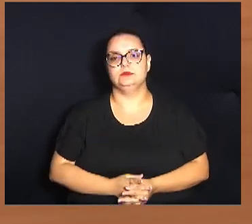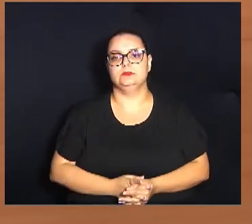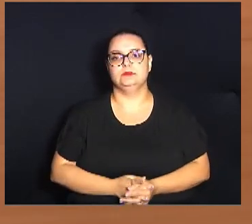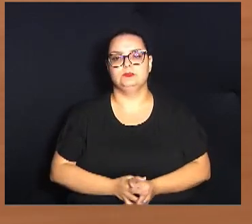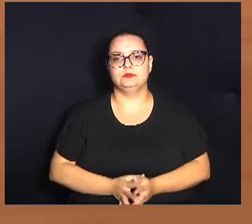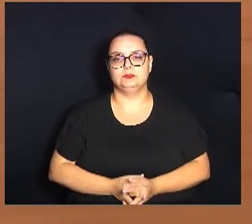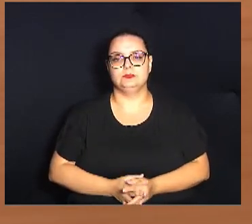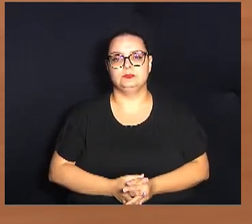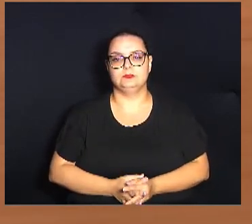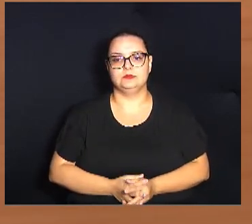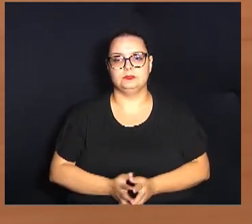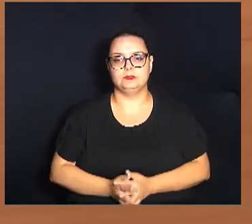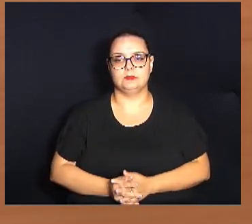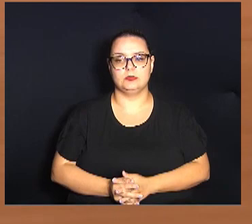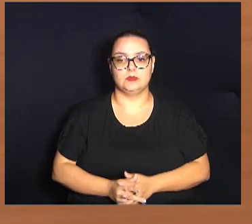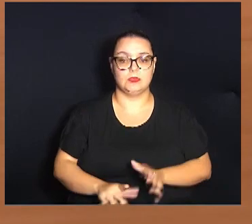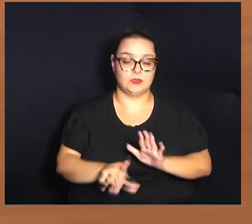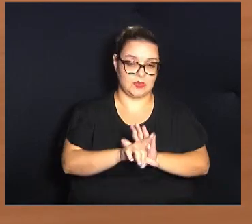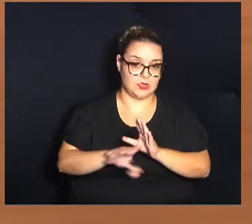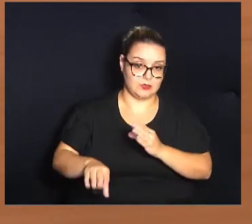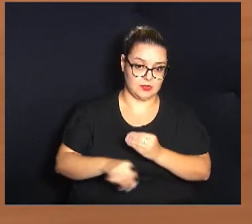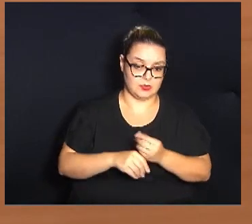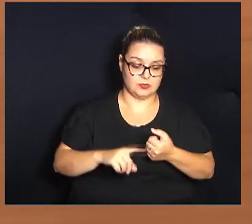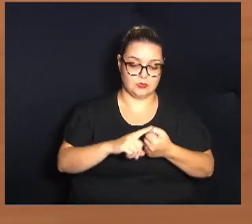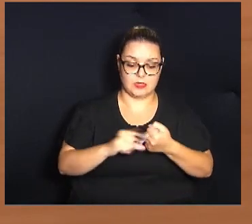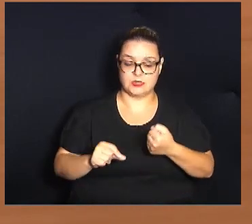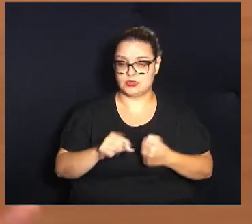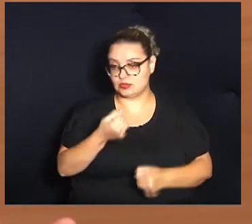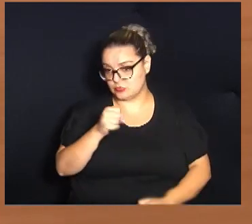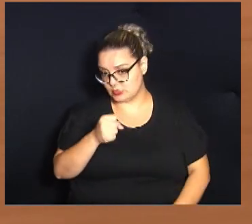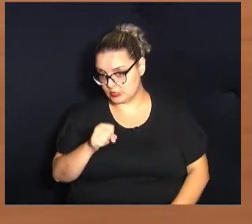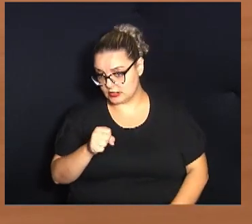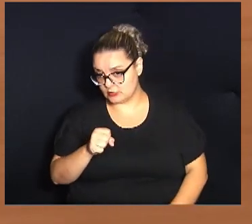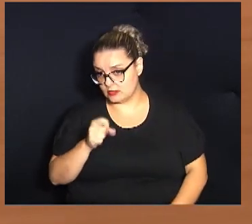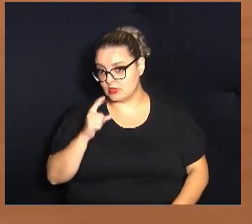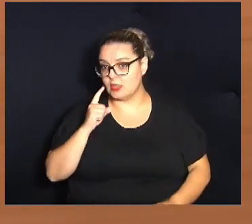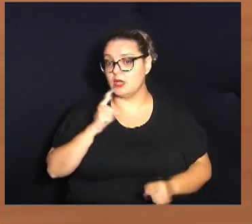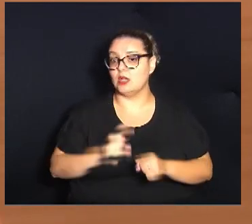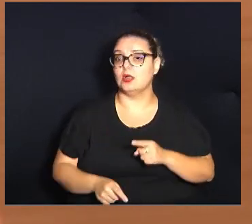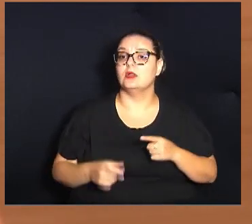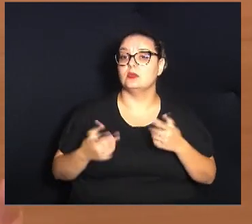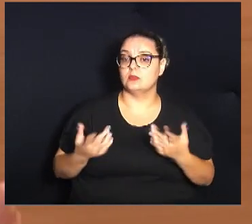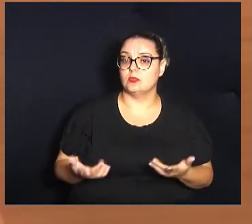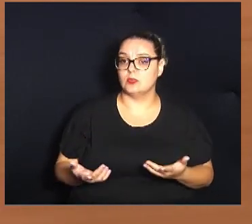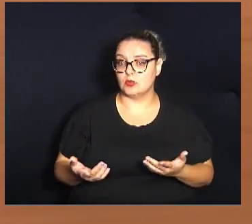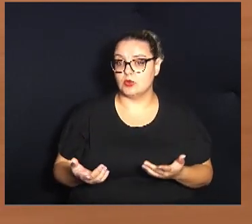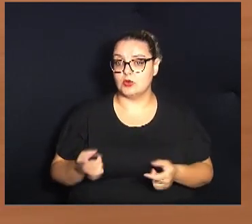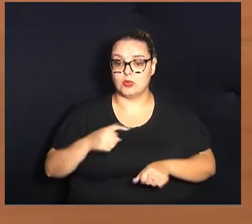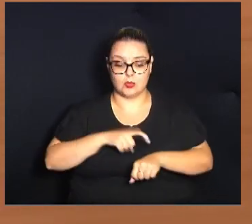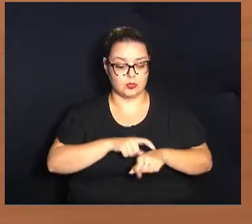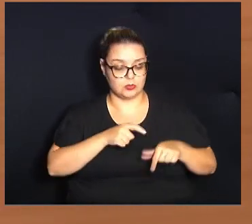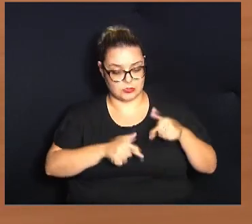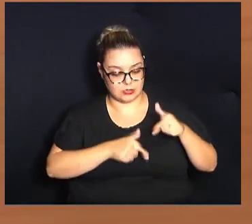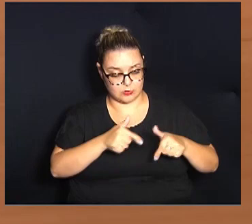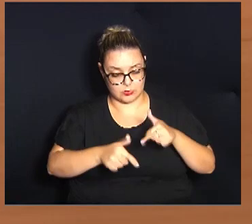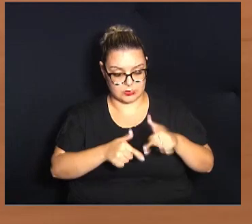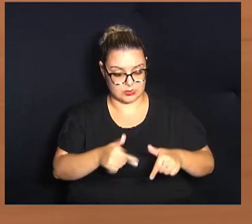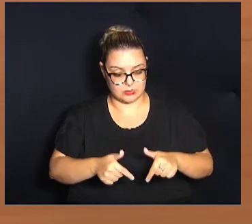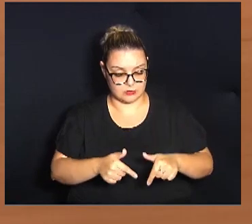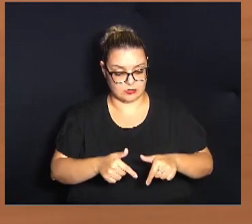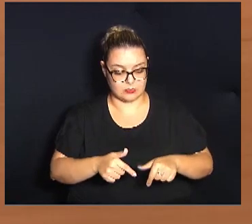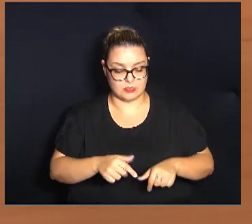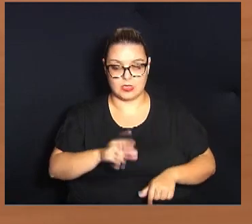E essa lei complementar, no artigo 8º, ela proibiu, então, que o tempo trabalhado durante o período